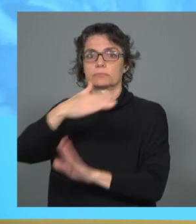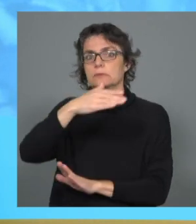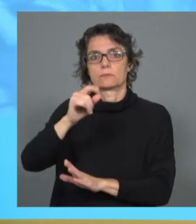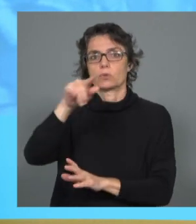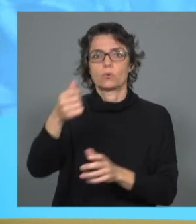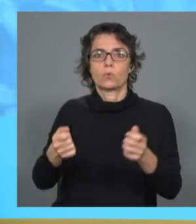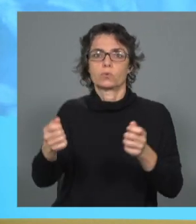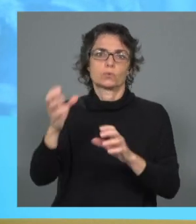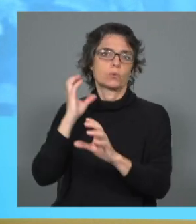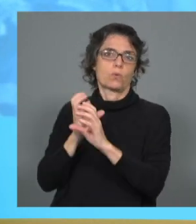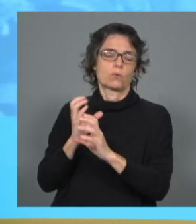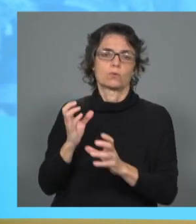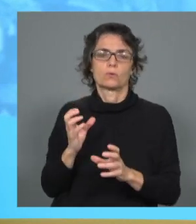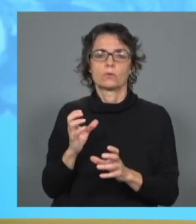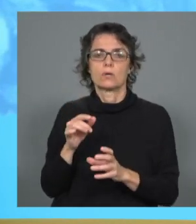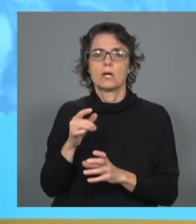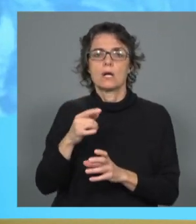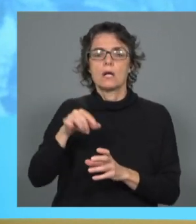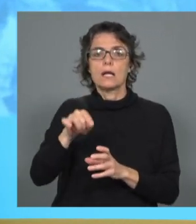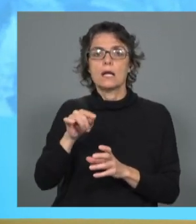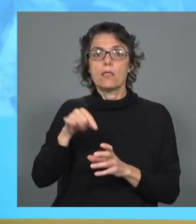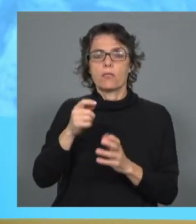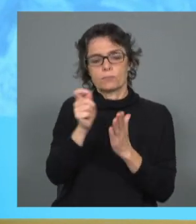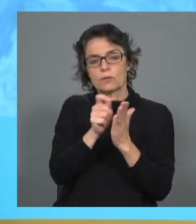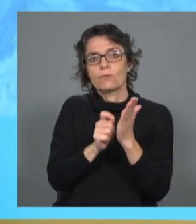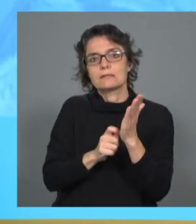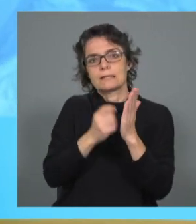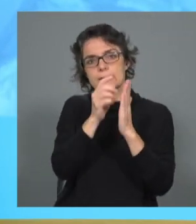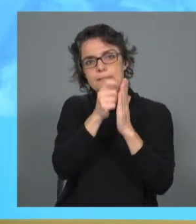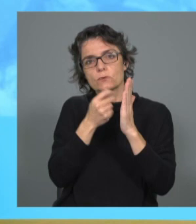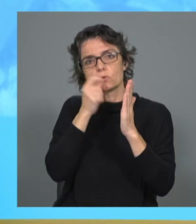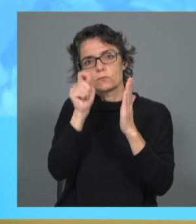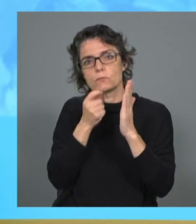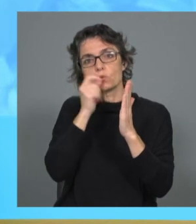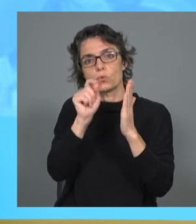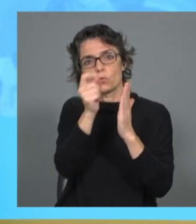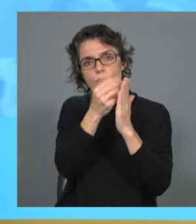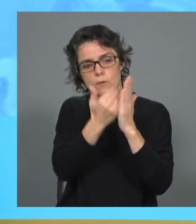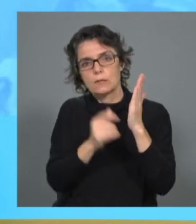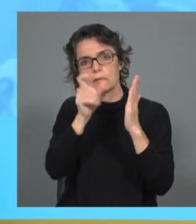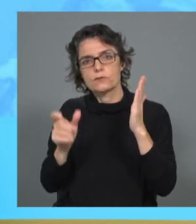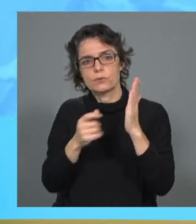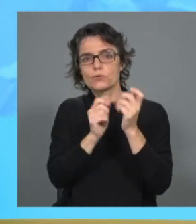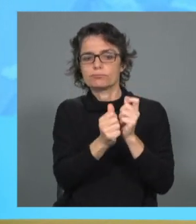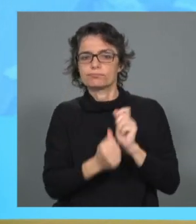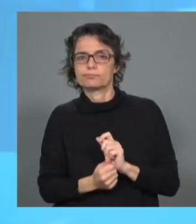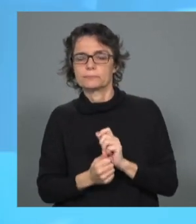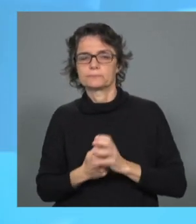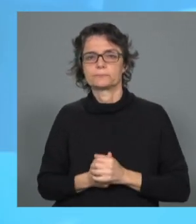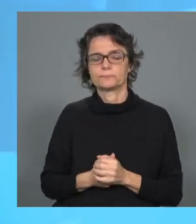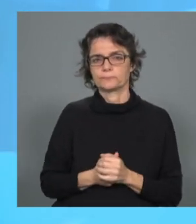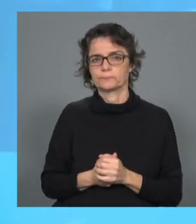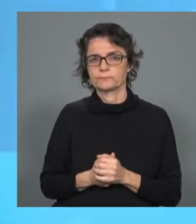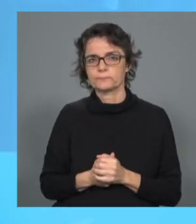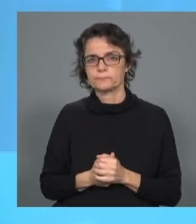as listas e até à véspera da recolha, já lá em Varsóvia, a lista ainda mudou. Essas listas lá